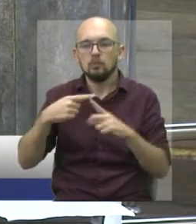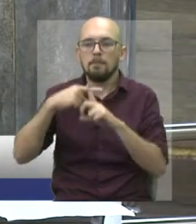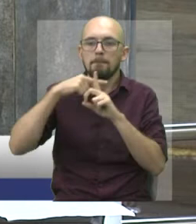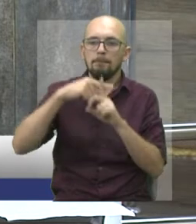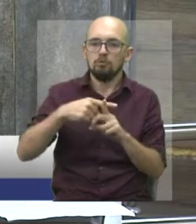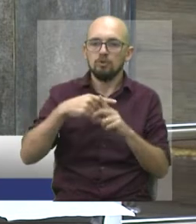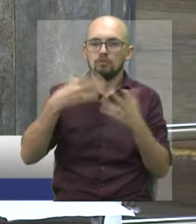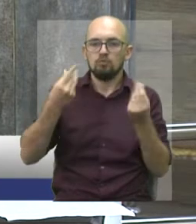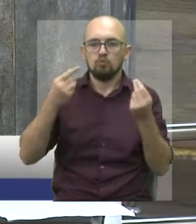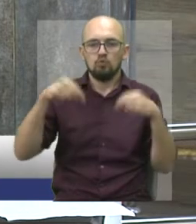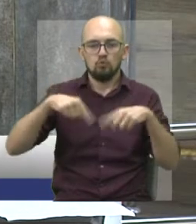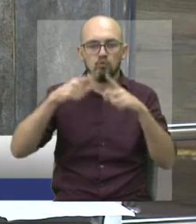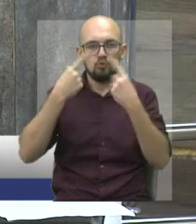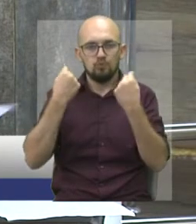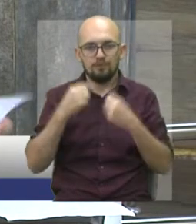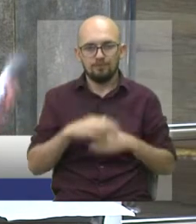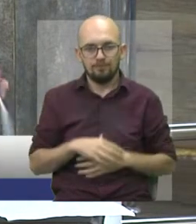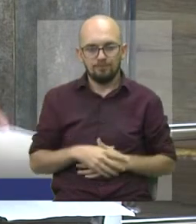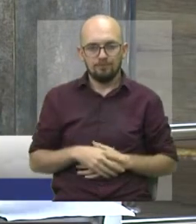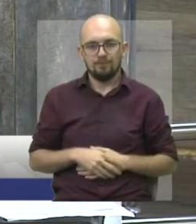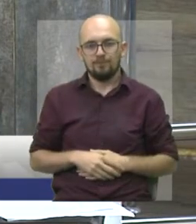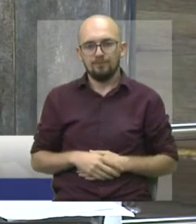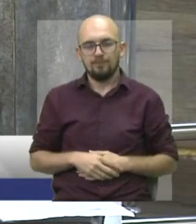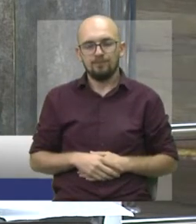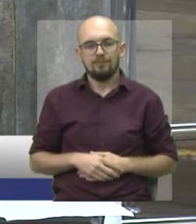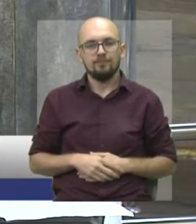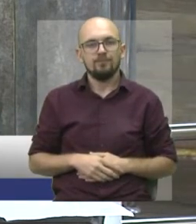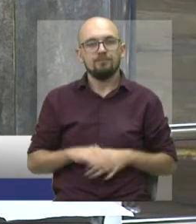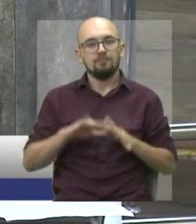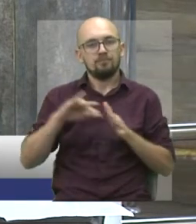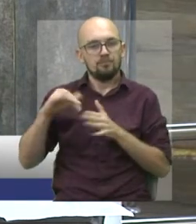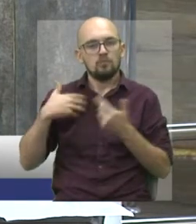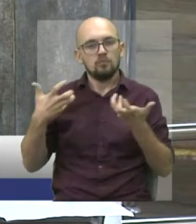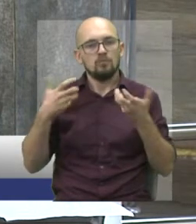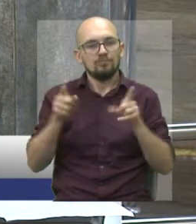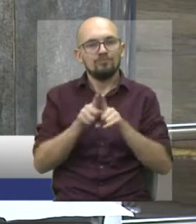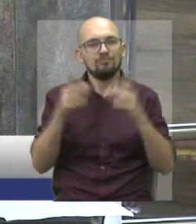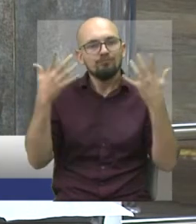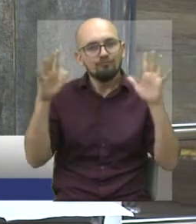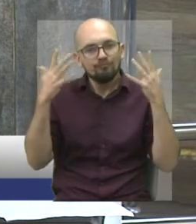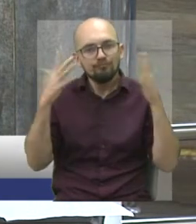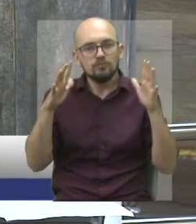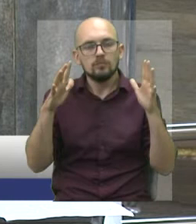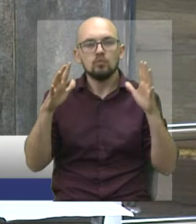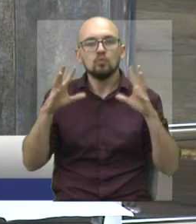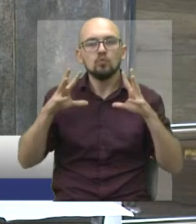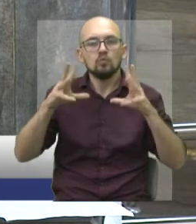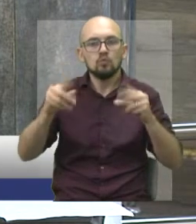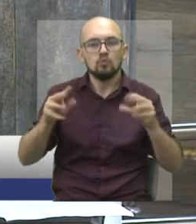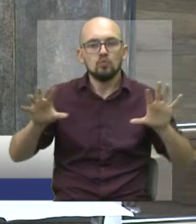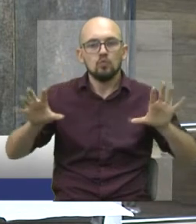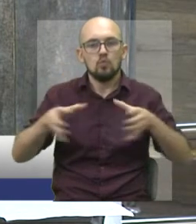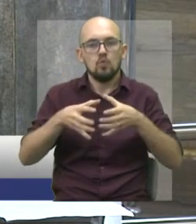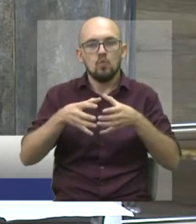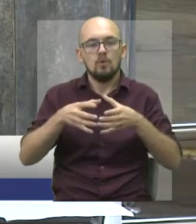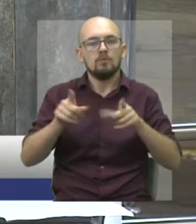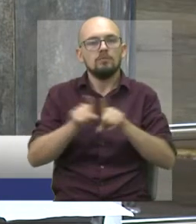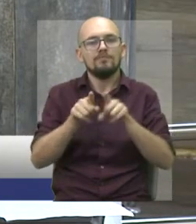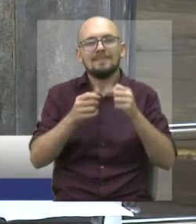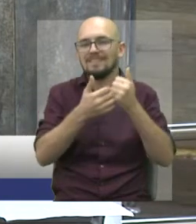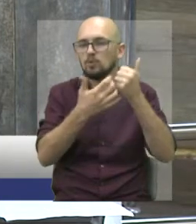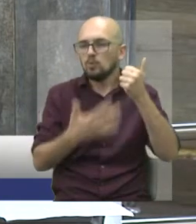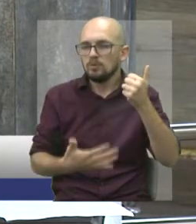positivo aí em nosso município. Eu quero aqui também parabenizar a todo o elenco, a toda a